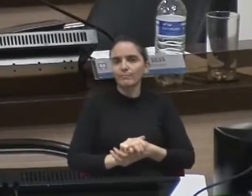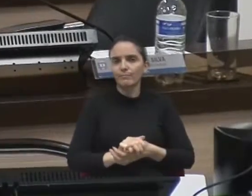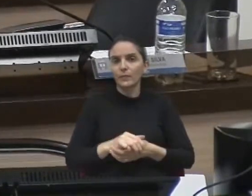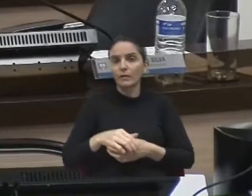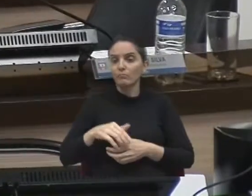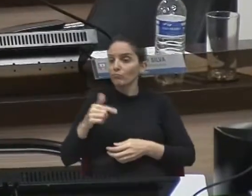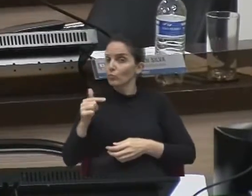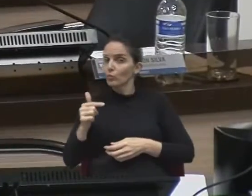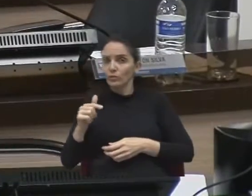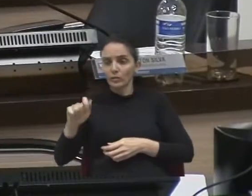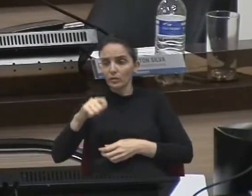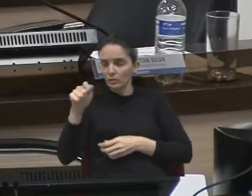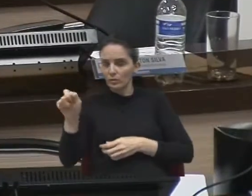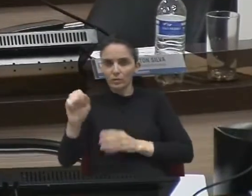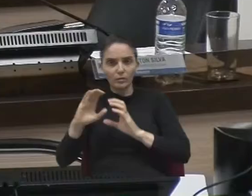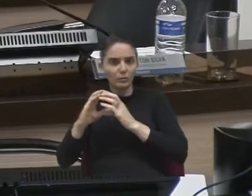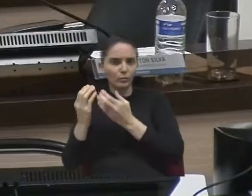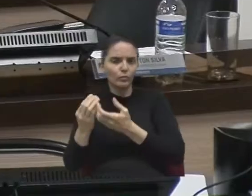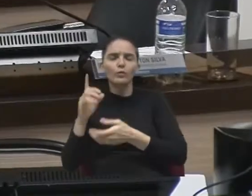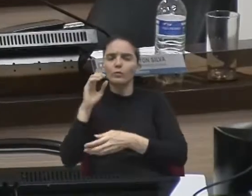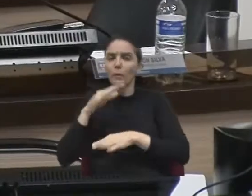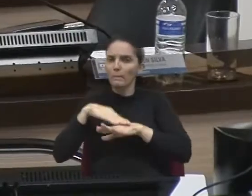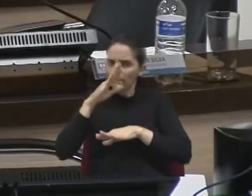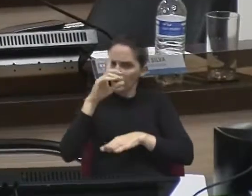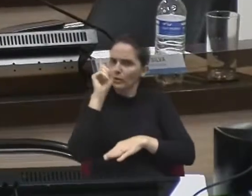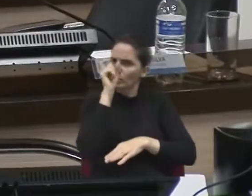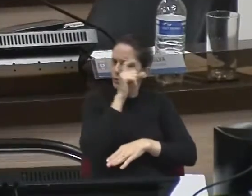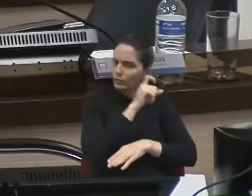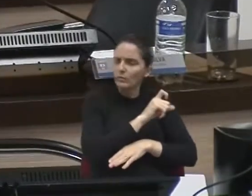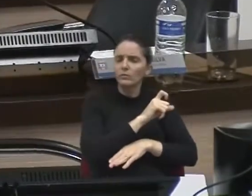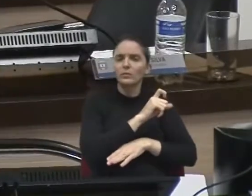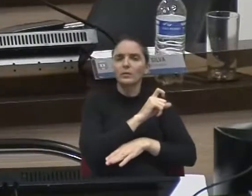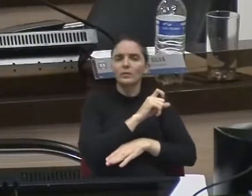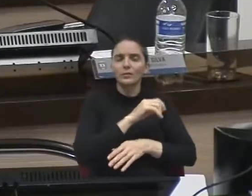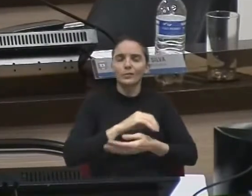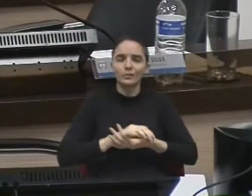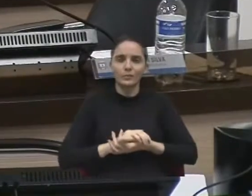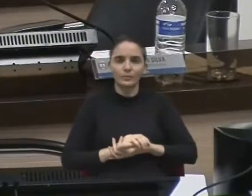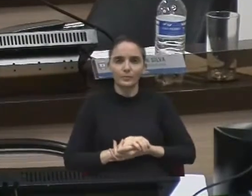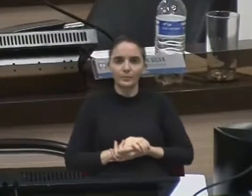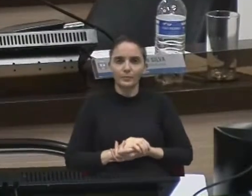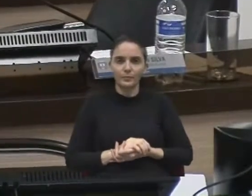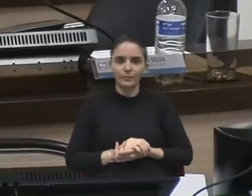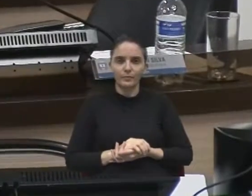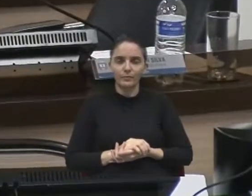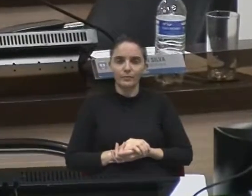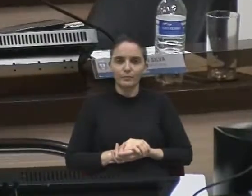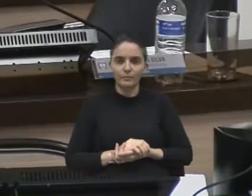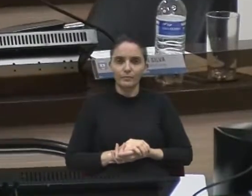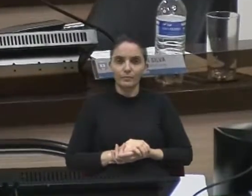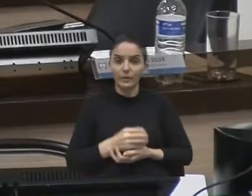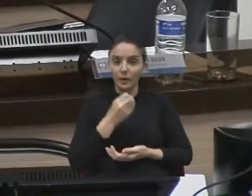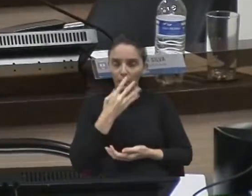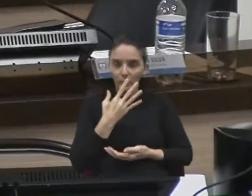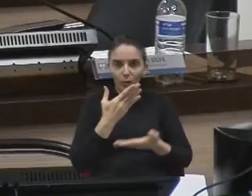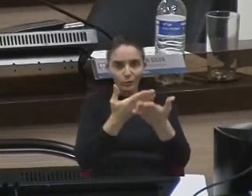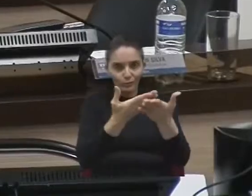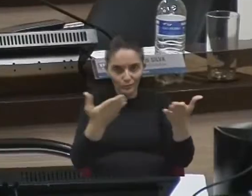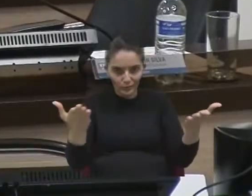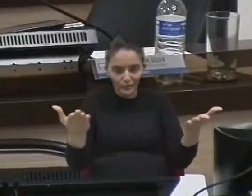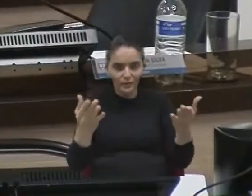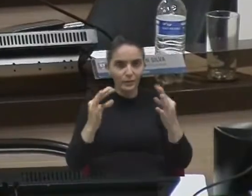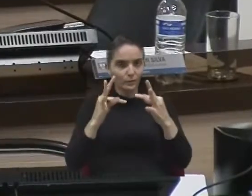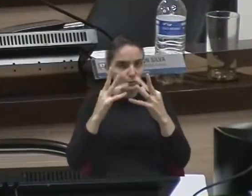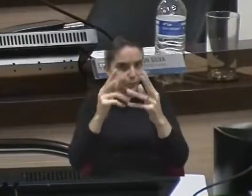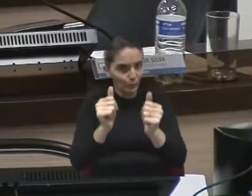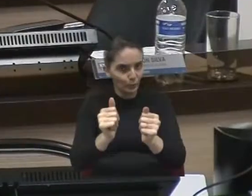teríamos muito mais dificuldade de movimentar uma cidade, de levar a cidade para frente. Graças a vocês, a nós também, porque também faço